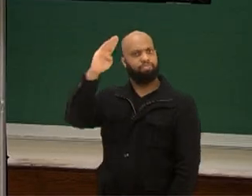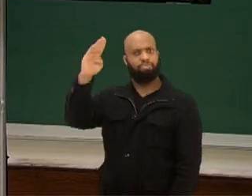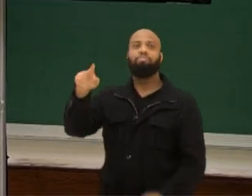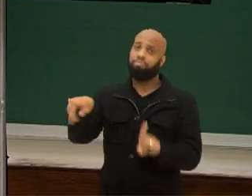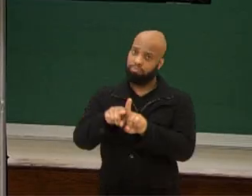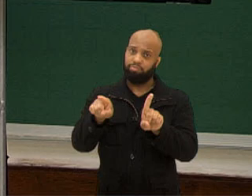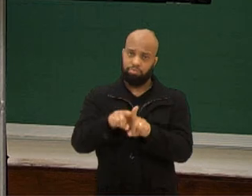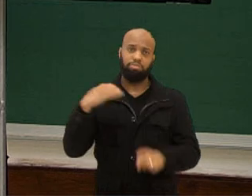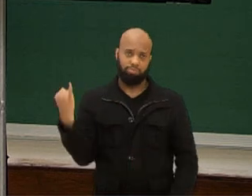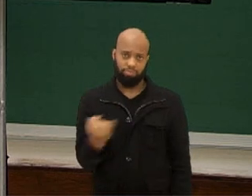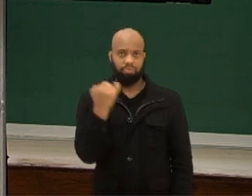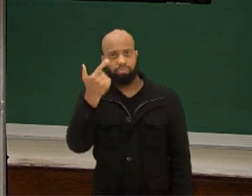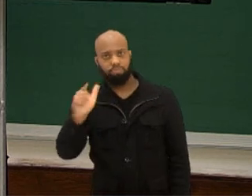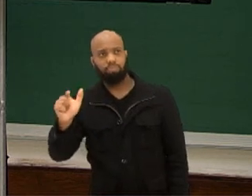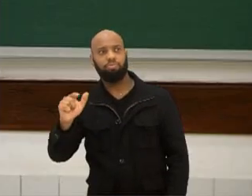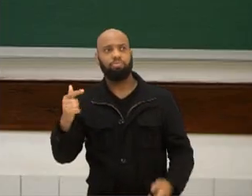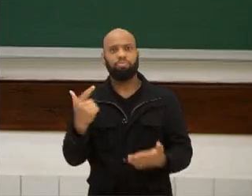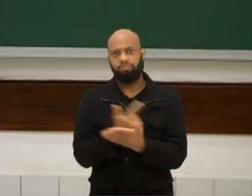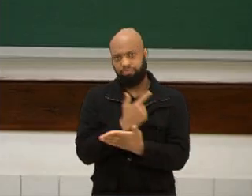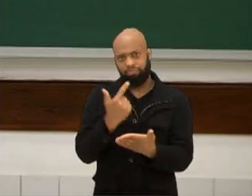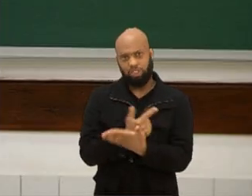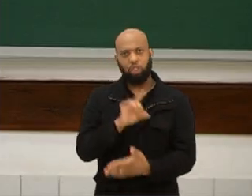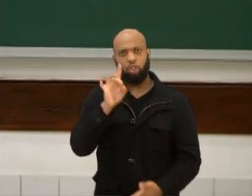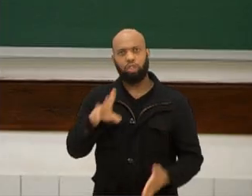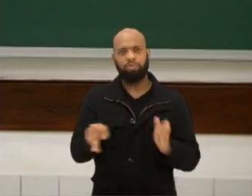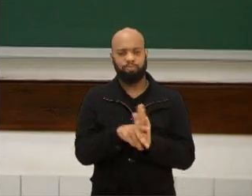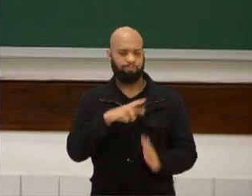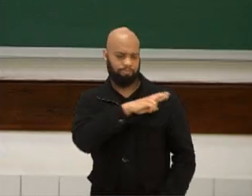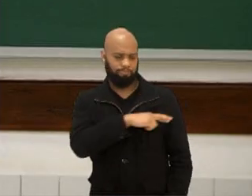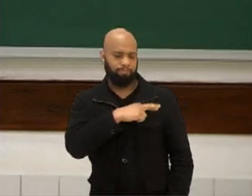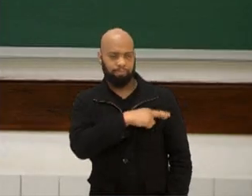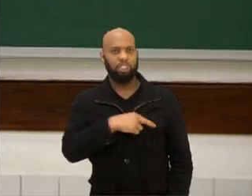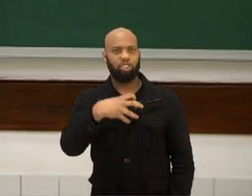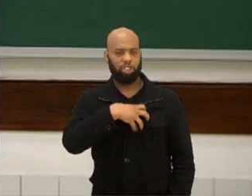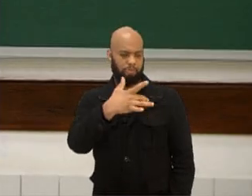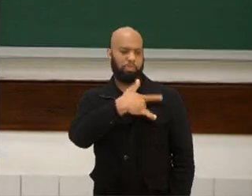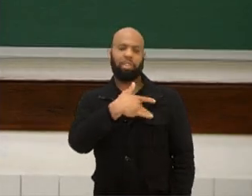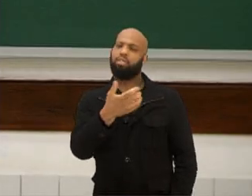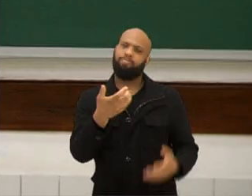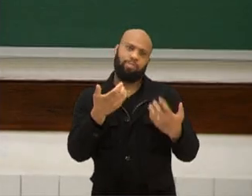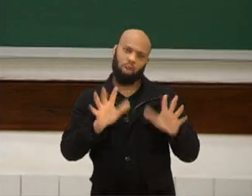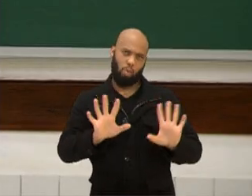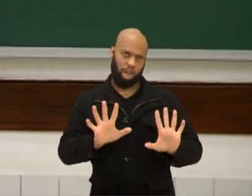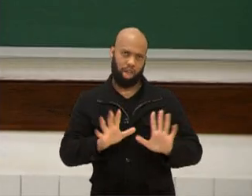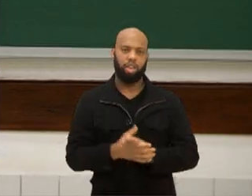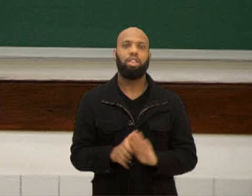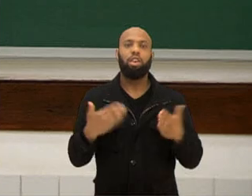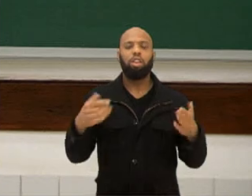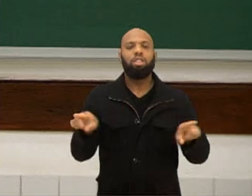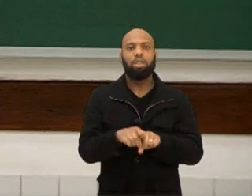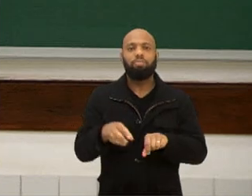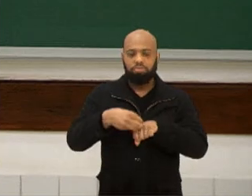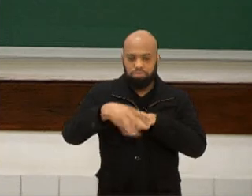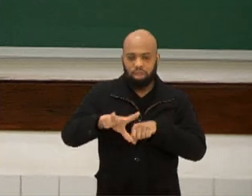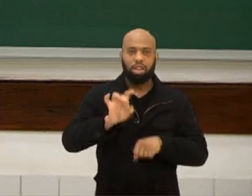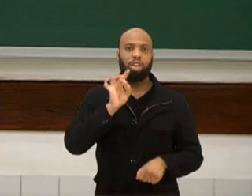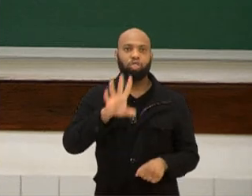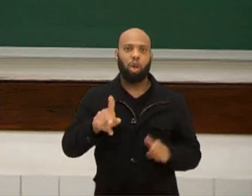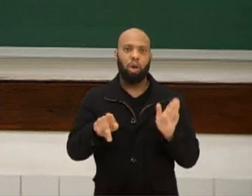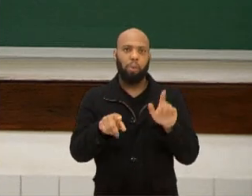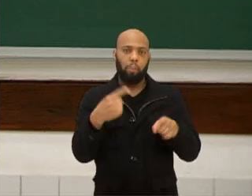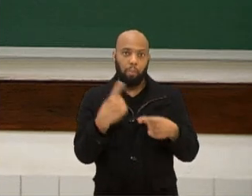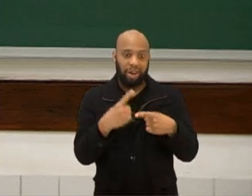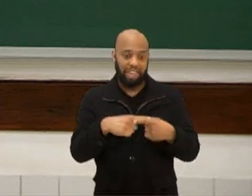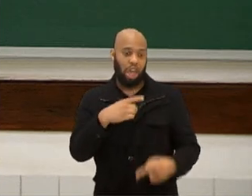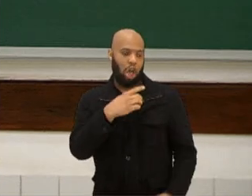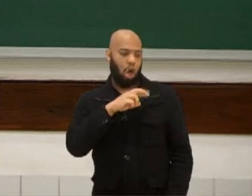feminino e também em outras obras, sem ser somente o romance romântico. E quero lembrar para vocês que não é porque é romance